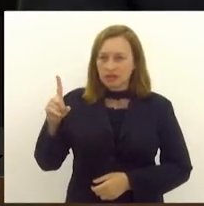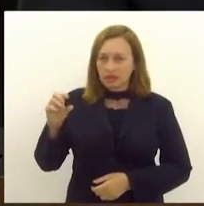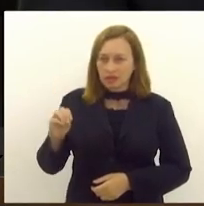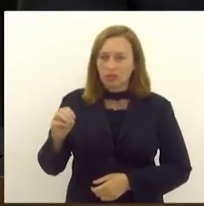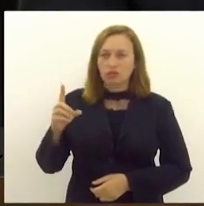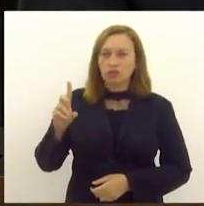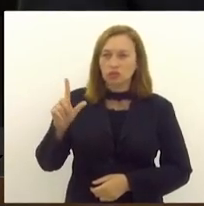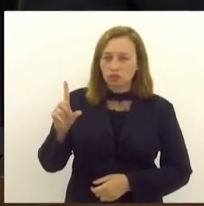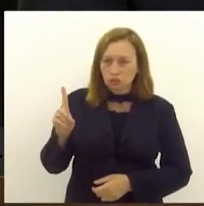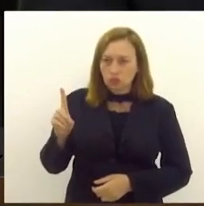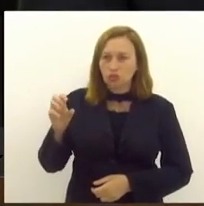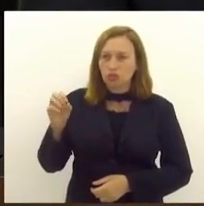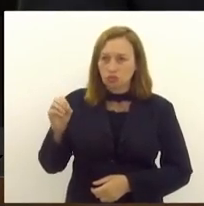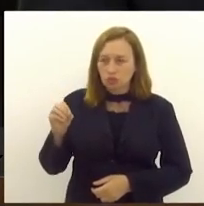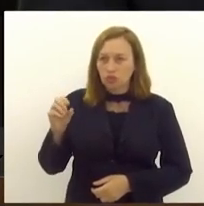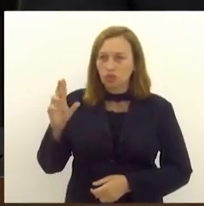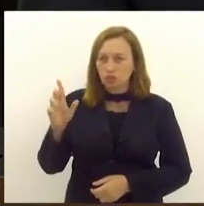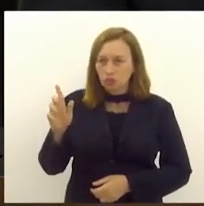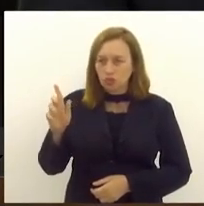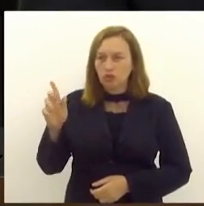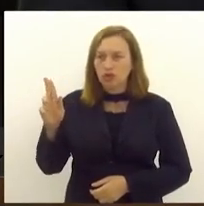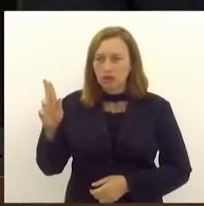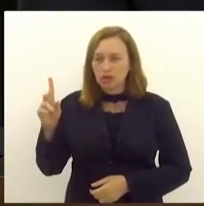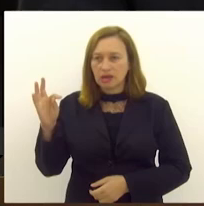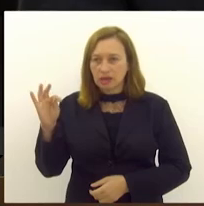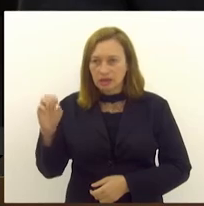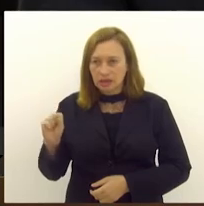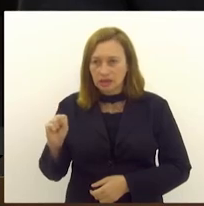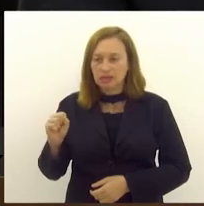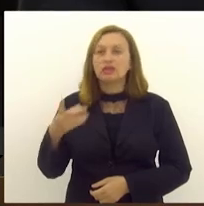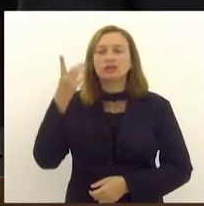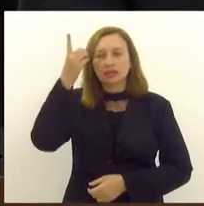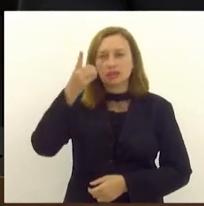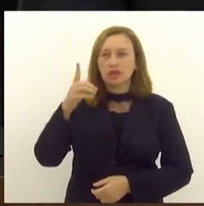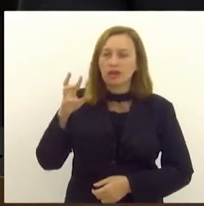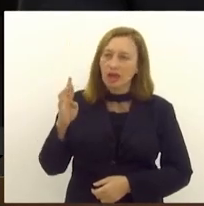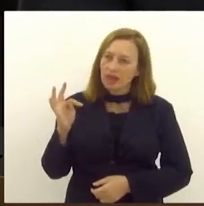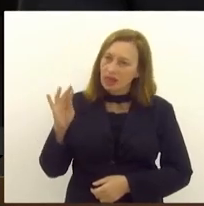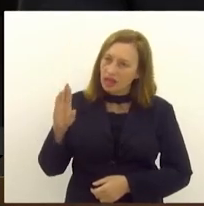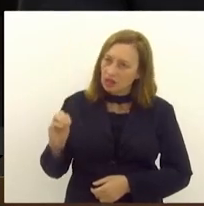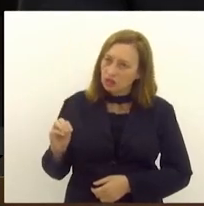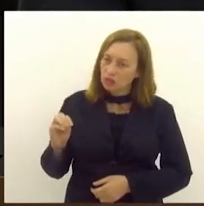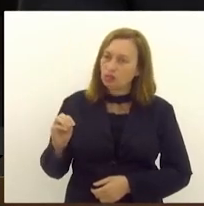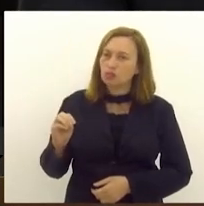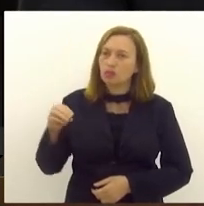Douglas ruas Renato Miranda